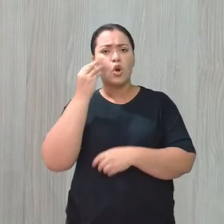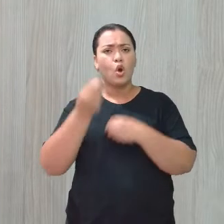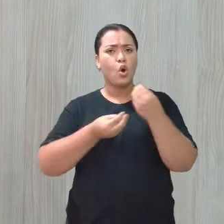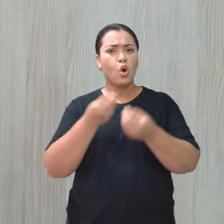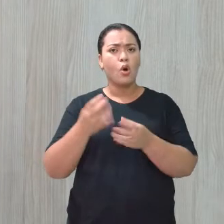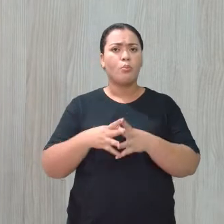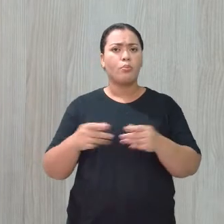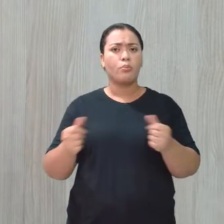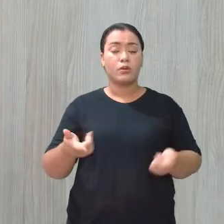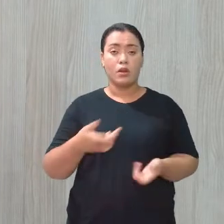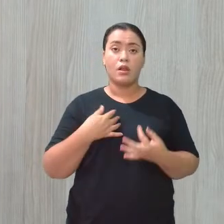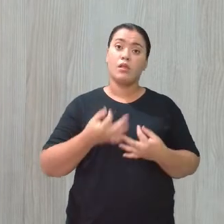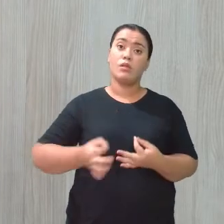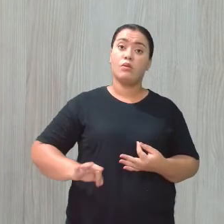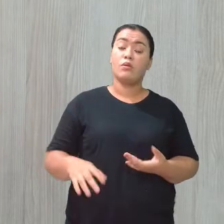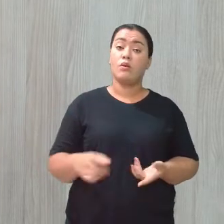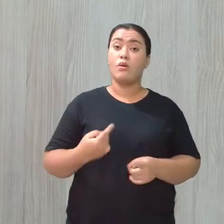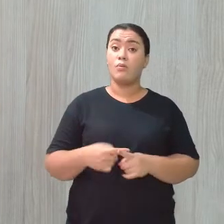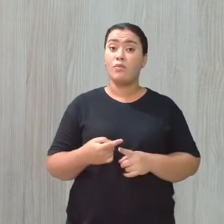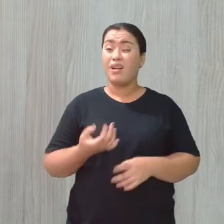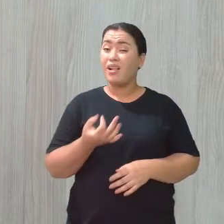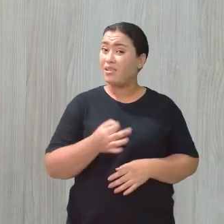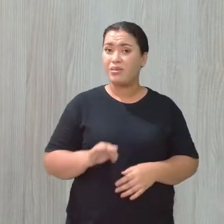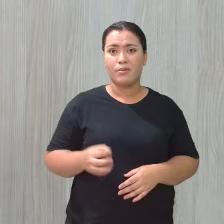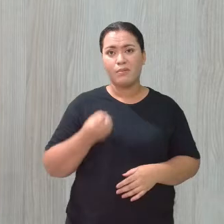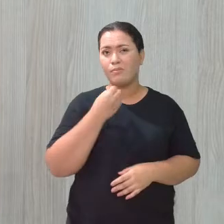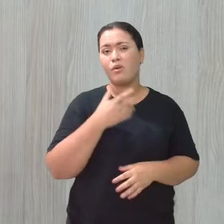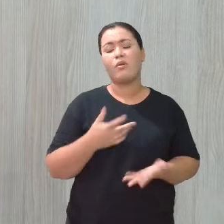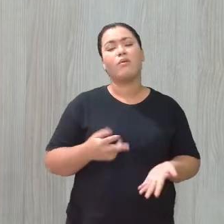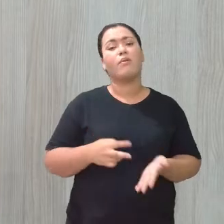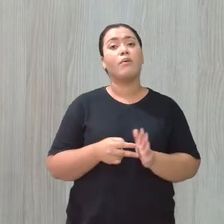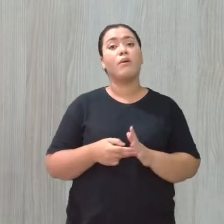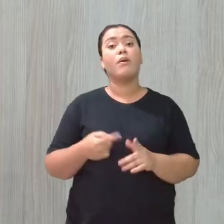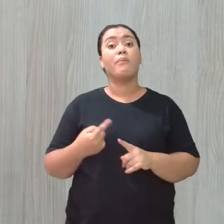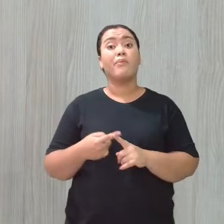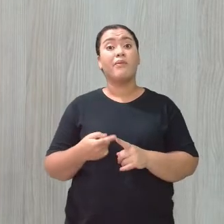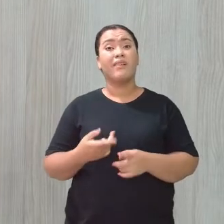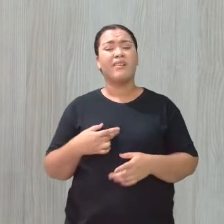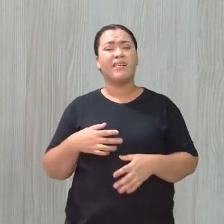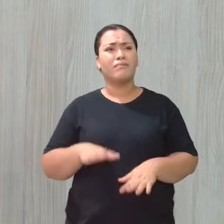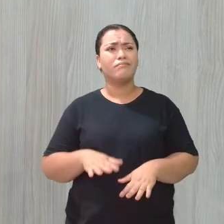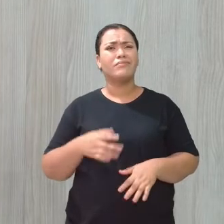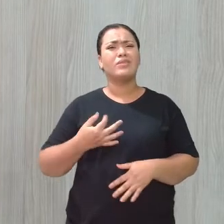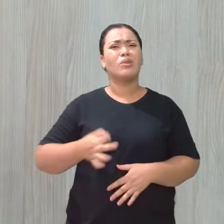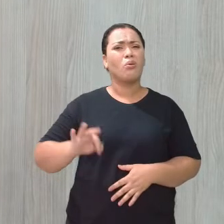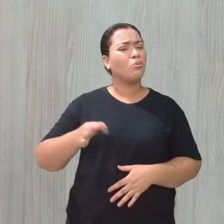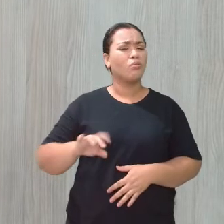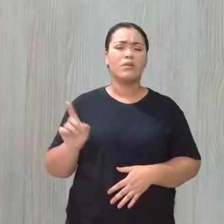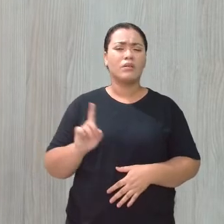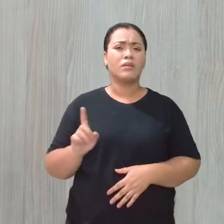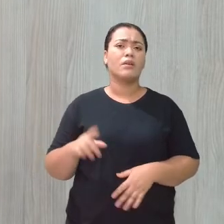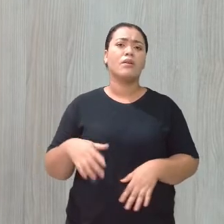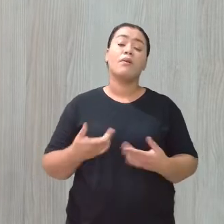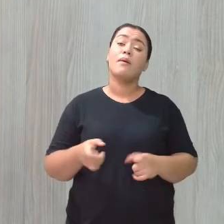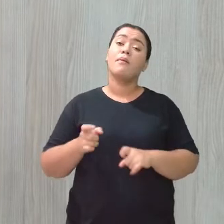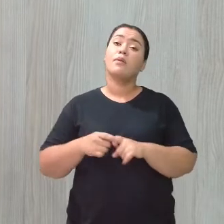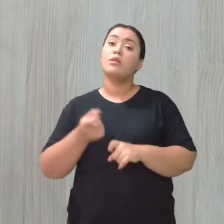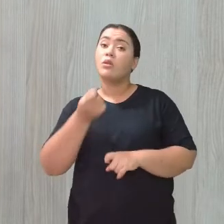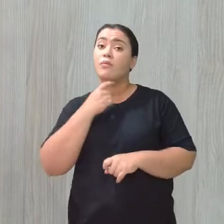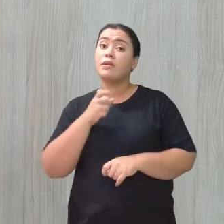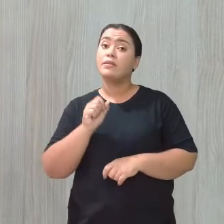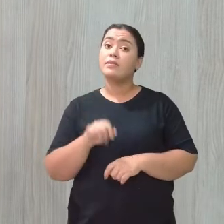né? Que não é, a dor não é bem-vinda nesse sentido, a gente não vai querer ficar com dores, que medicamento tomar e, se